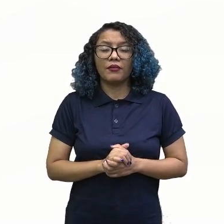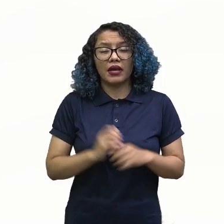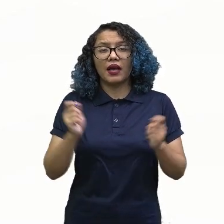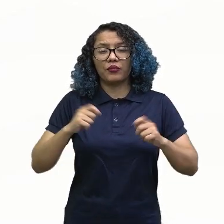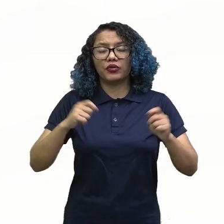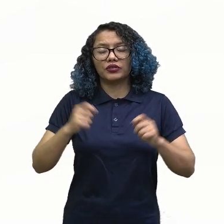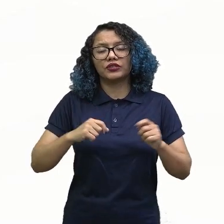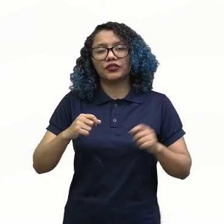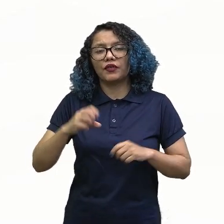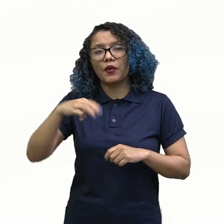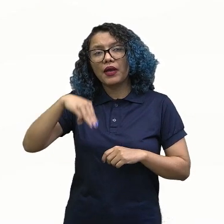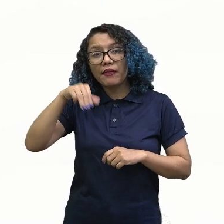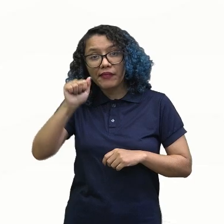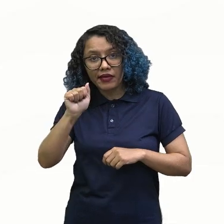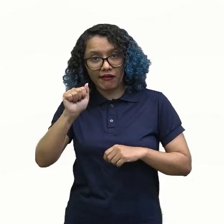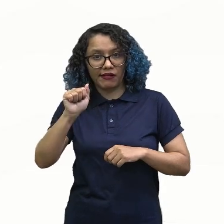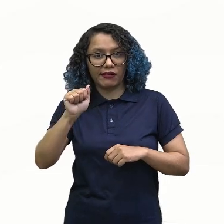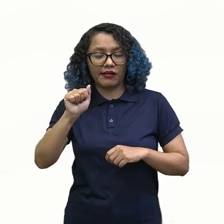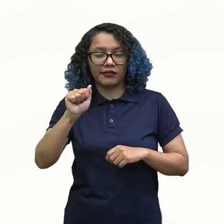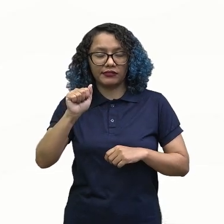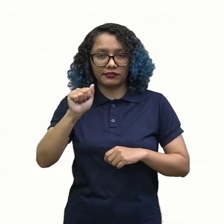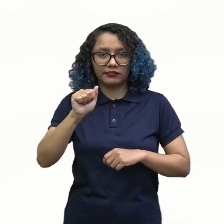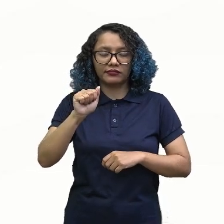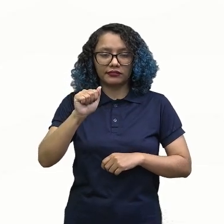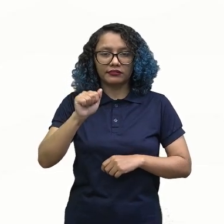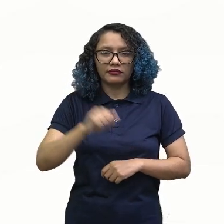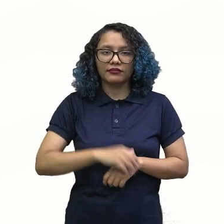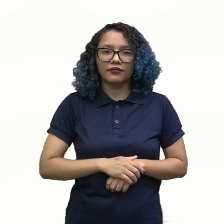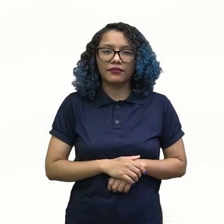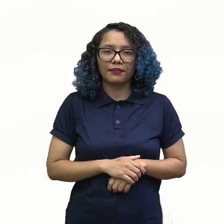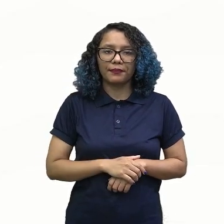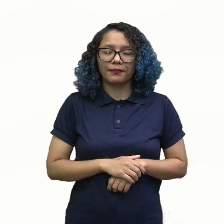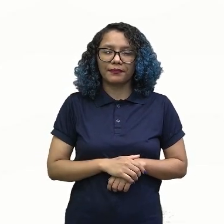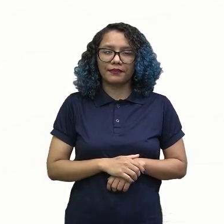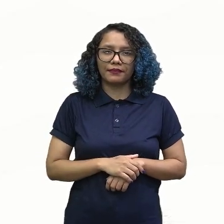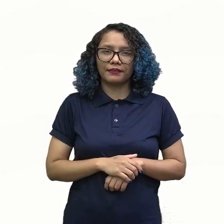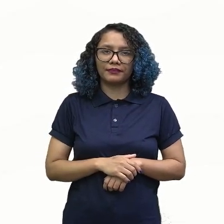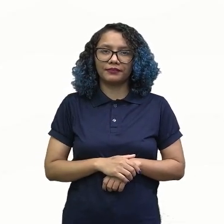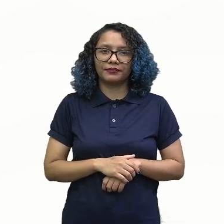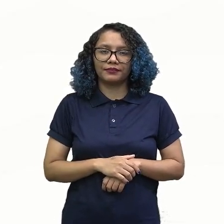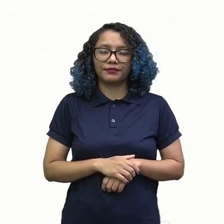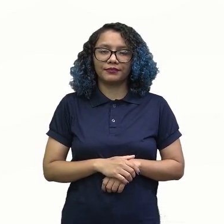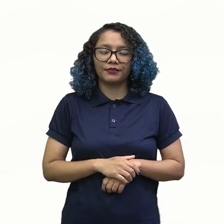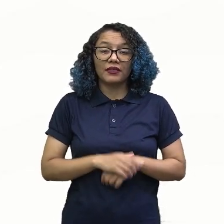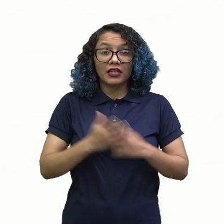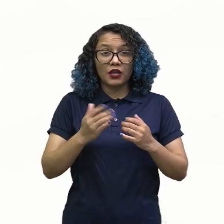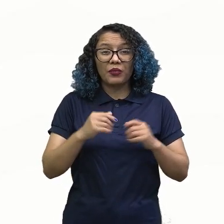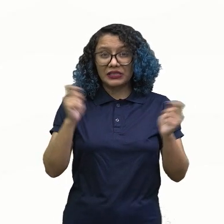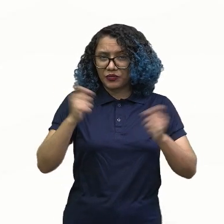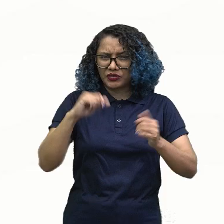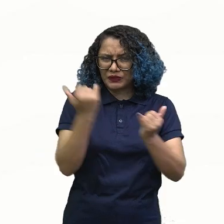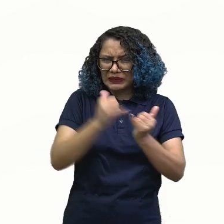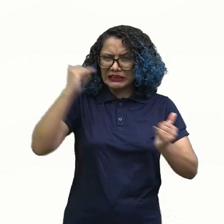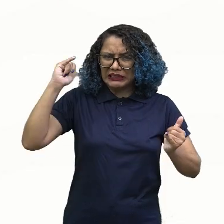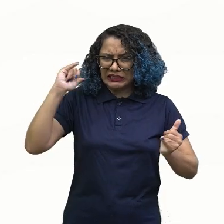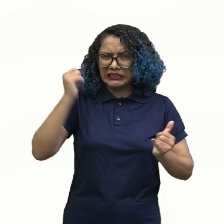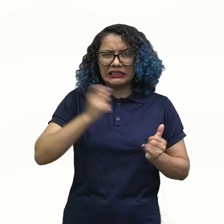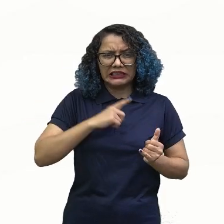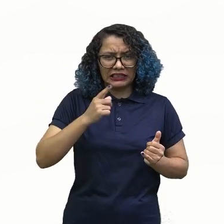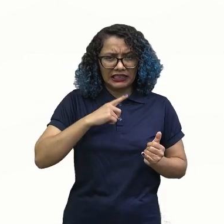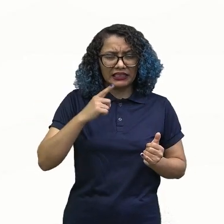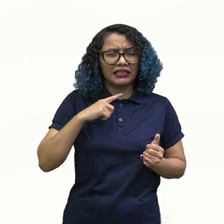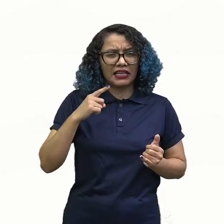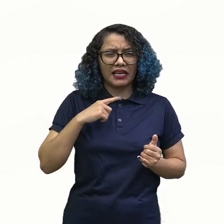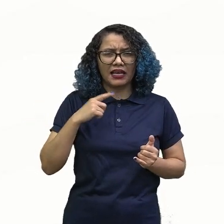miliampere. Você tem, observem que para ocorrer esse choque elétrico através da